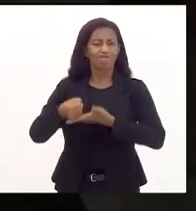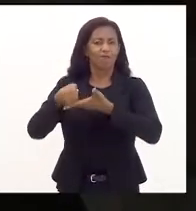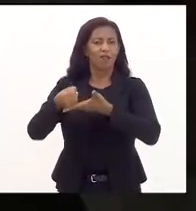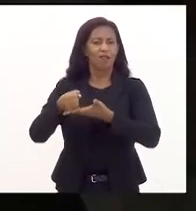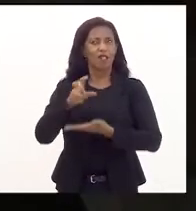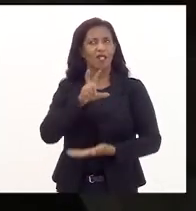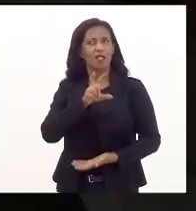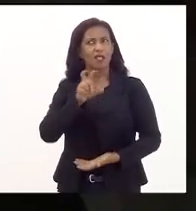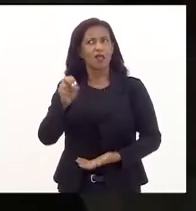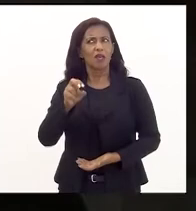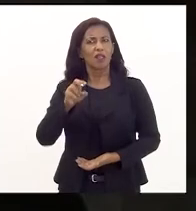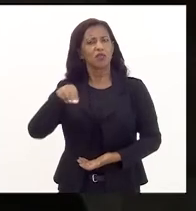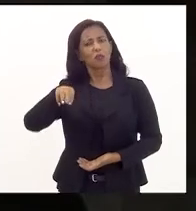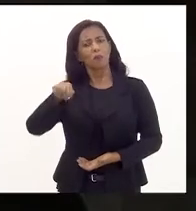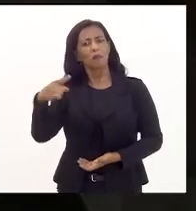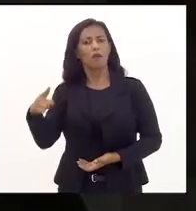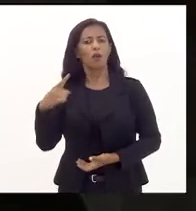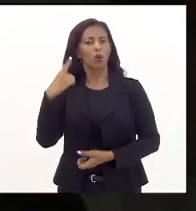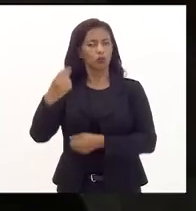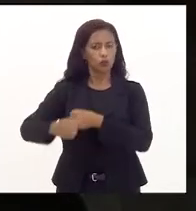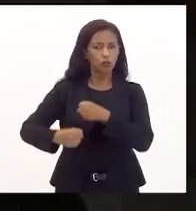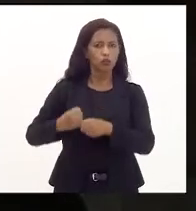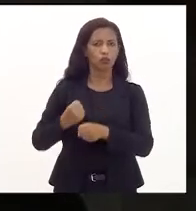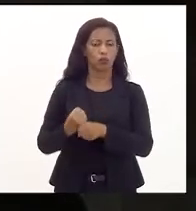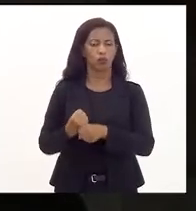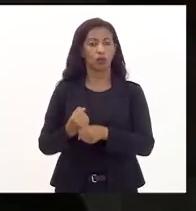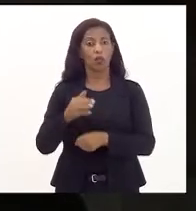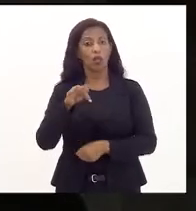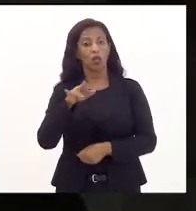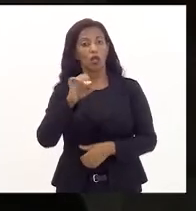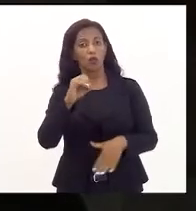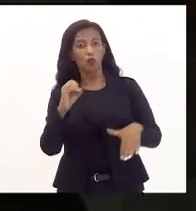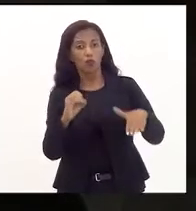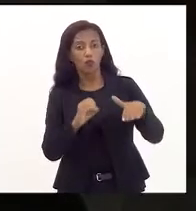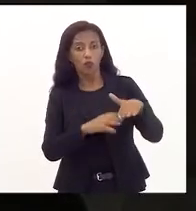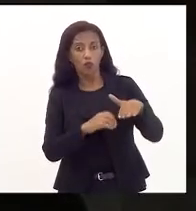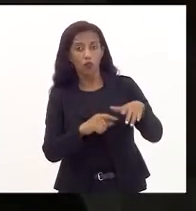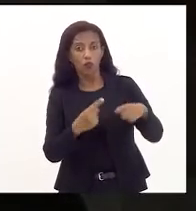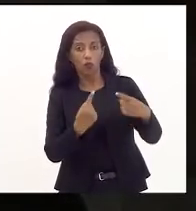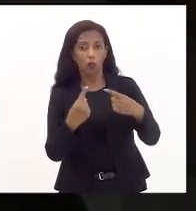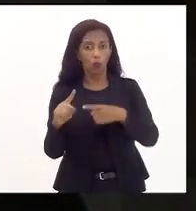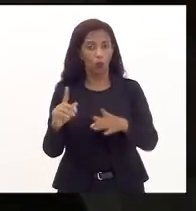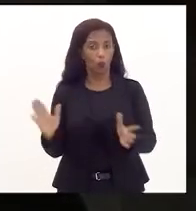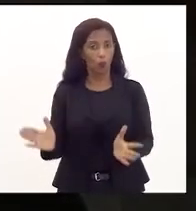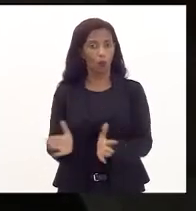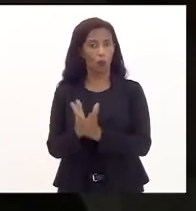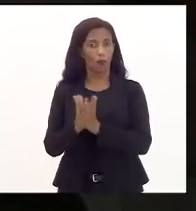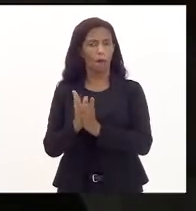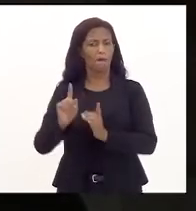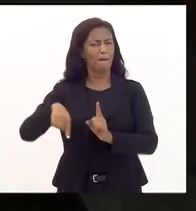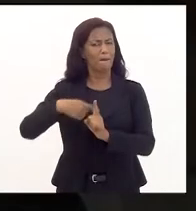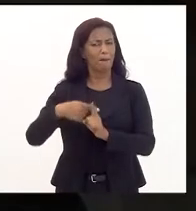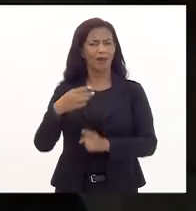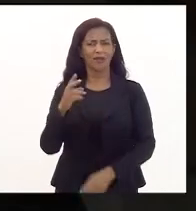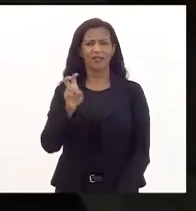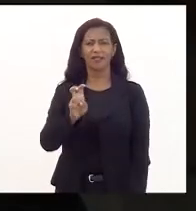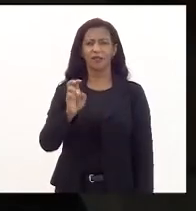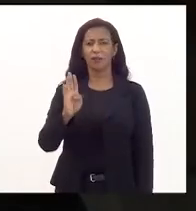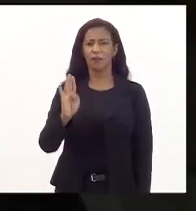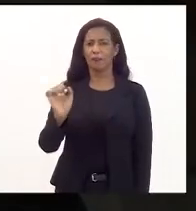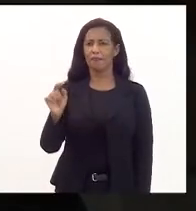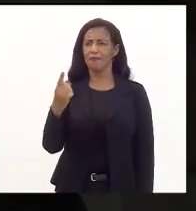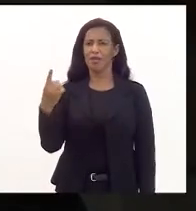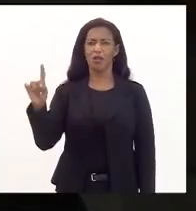de reais por ano. E o Fundo Estadual de Combate à Pobreza, mais de 5 bilhões, senhor